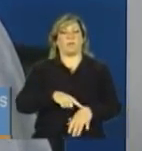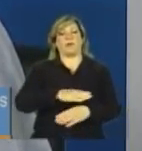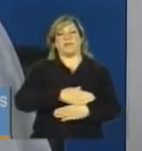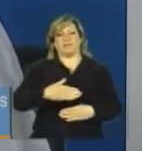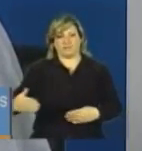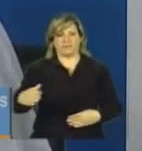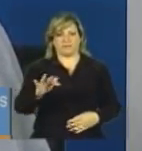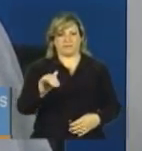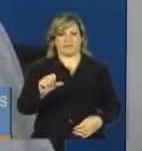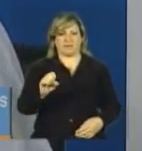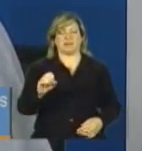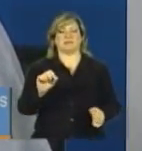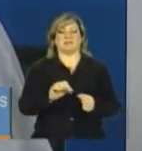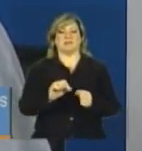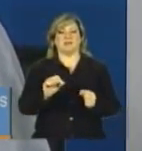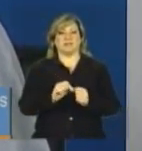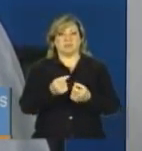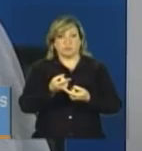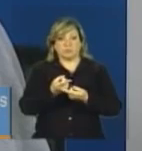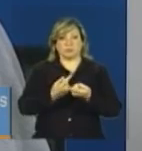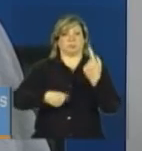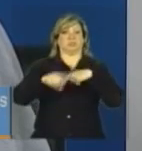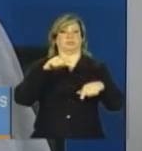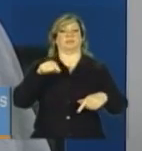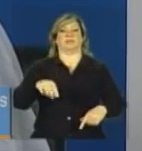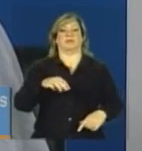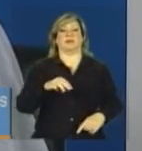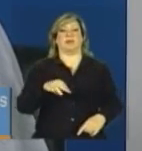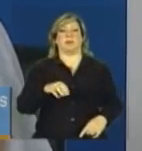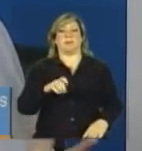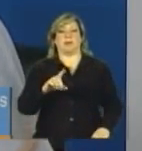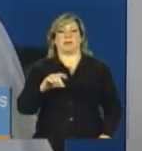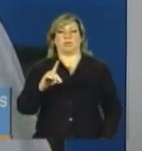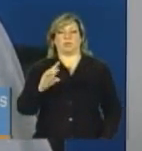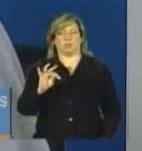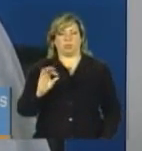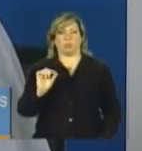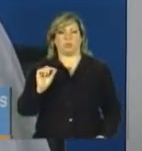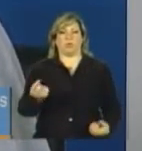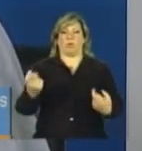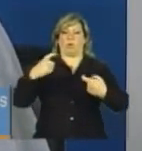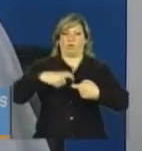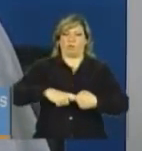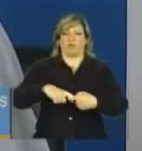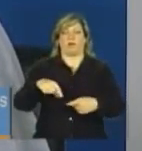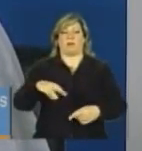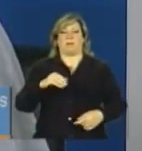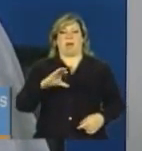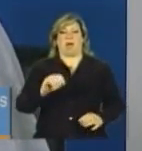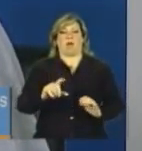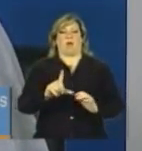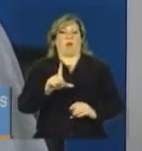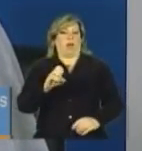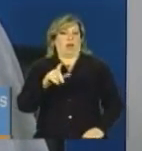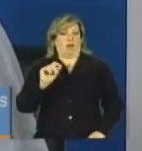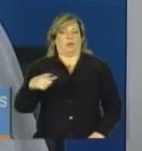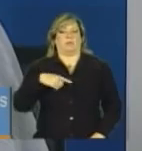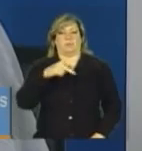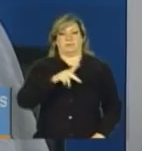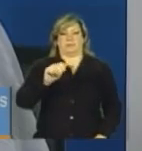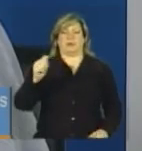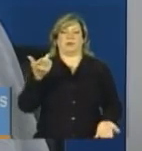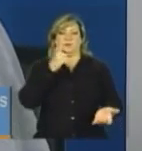de fazer um salto aí nesse método do conveniamento com novo marco legal do PA, que foi aprovado